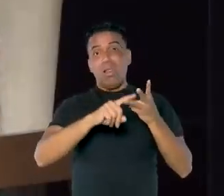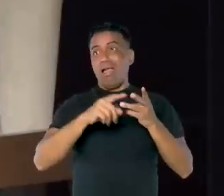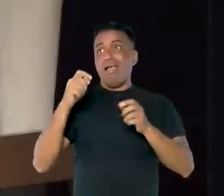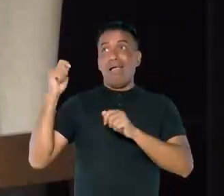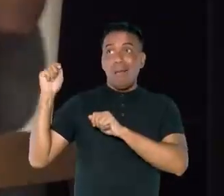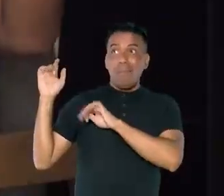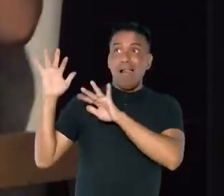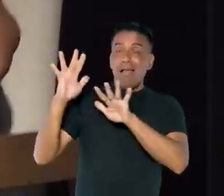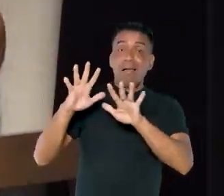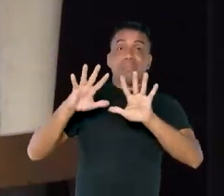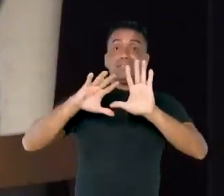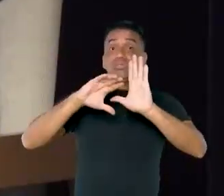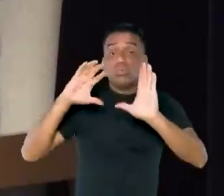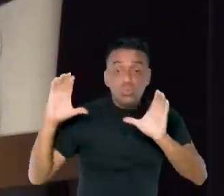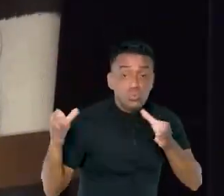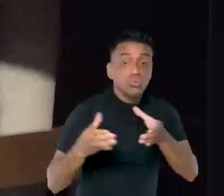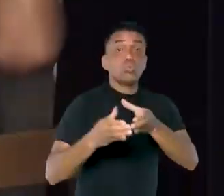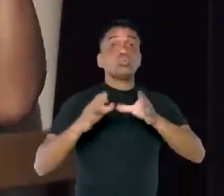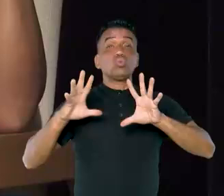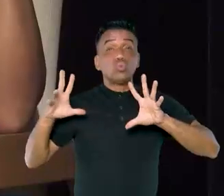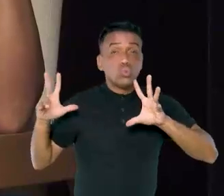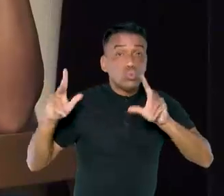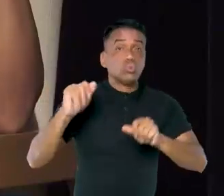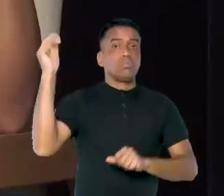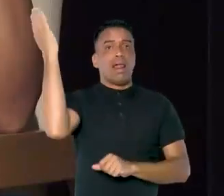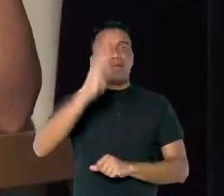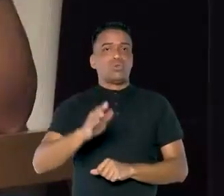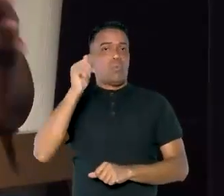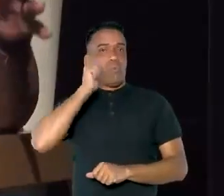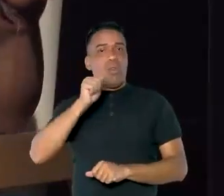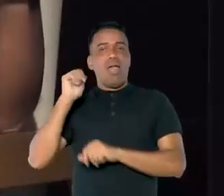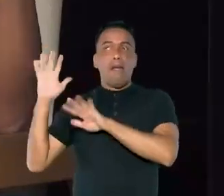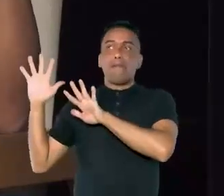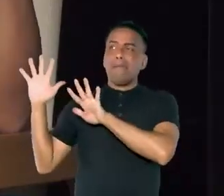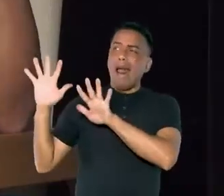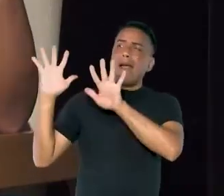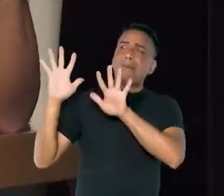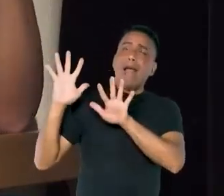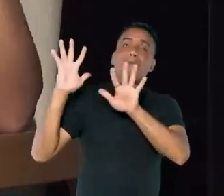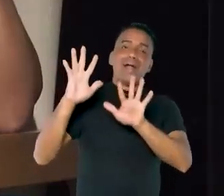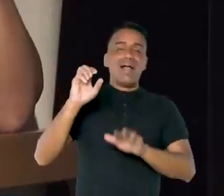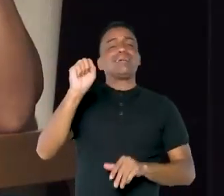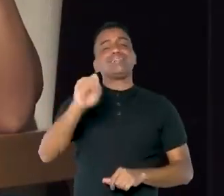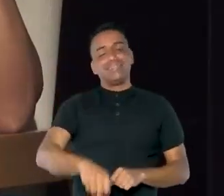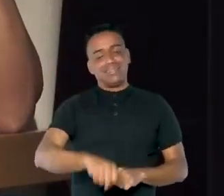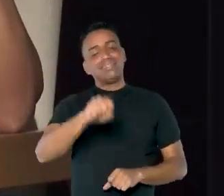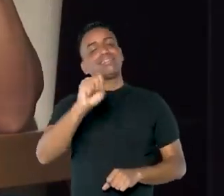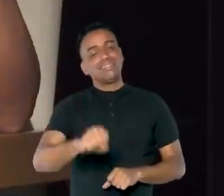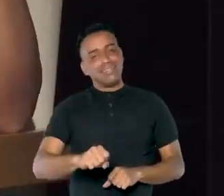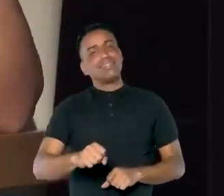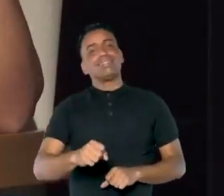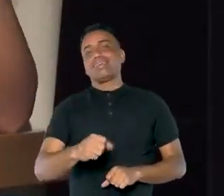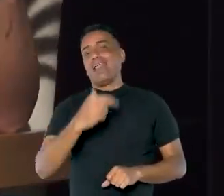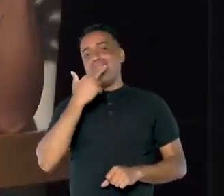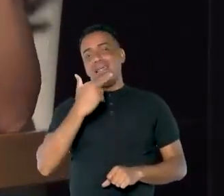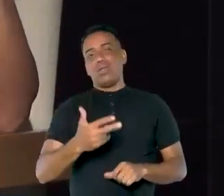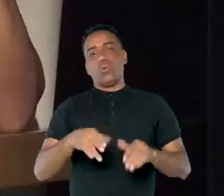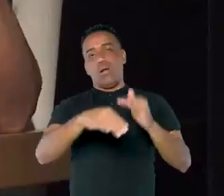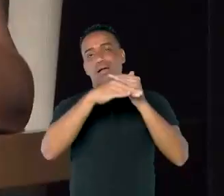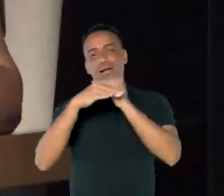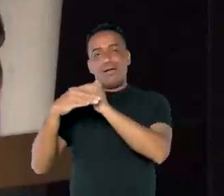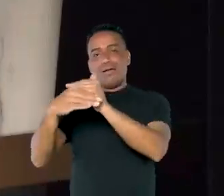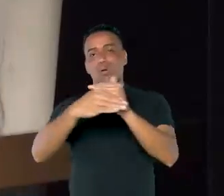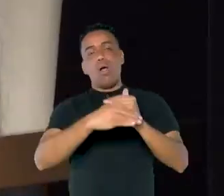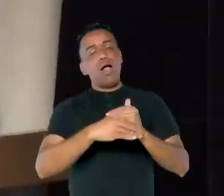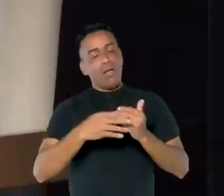uma marcha das mulheres do Brasil. Aí, sim, nós estaríamos falando a mesma língua. É isso que eu